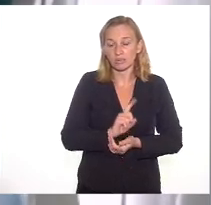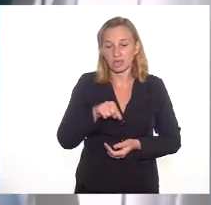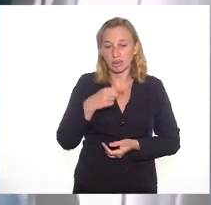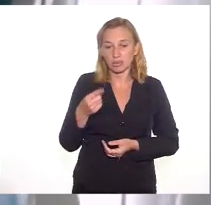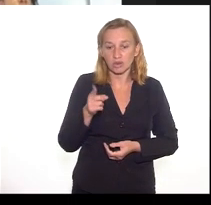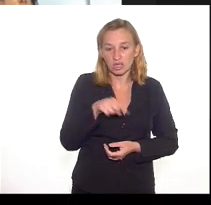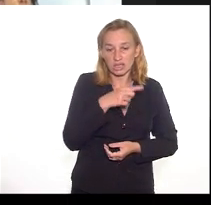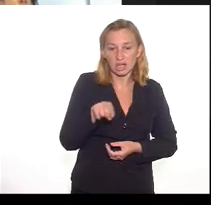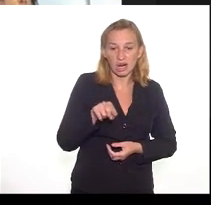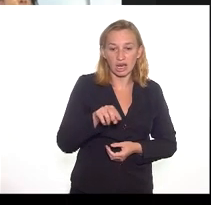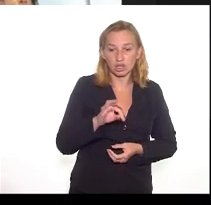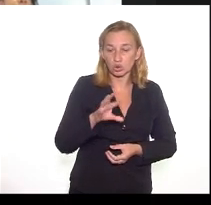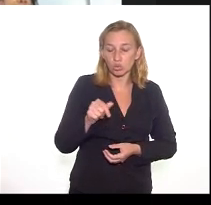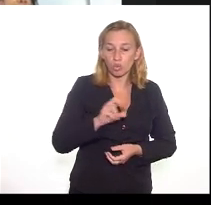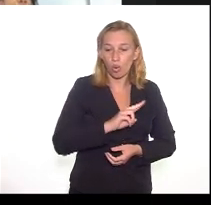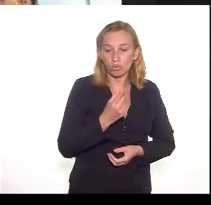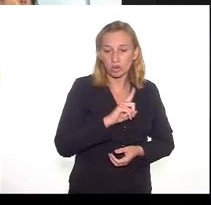ou não.